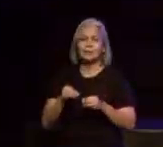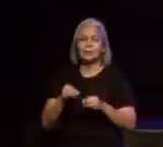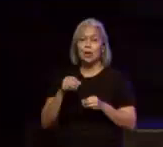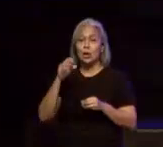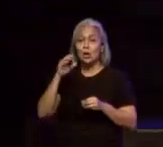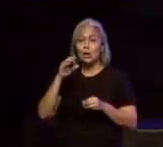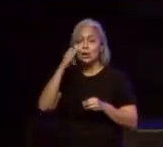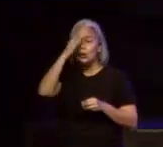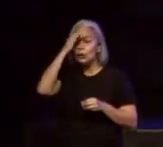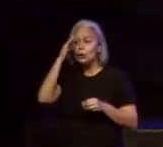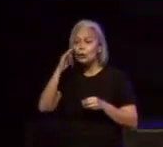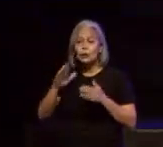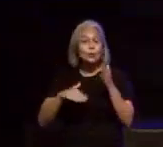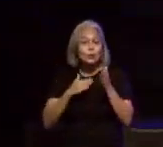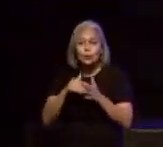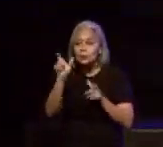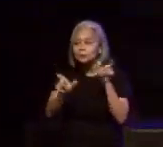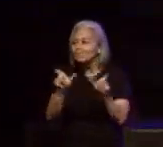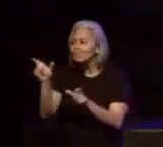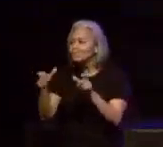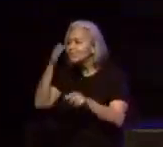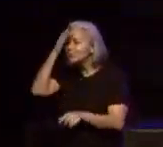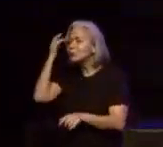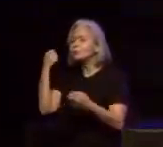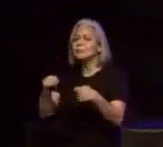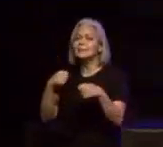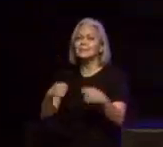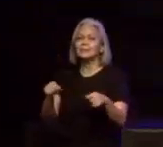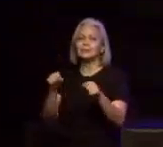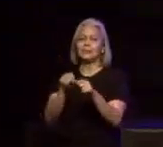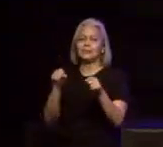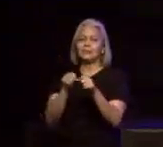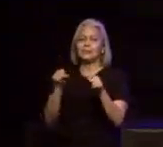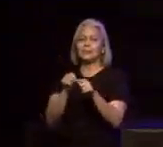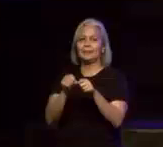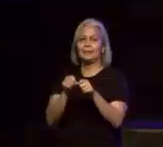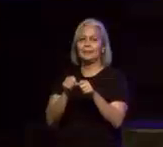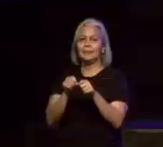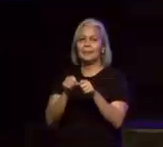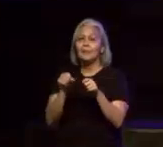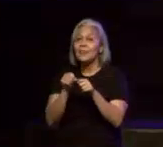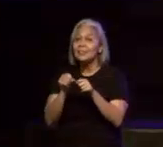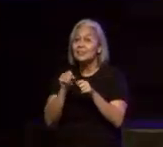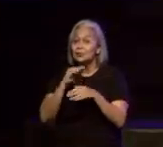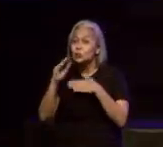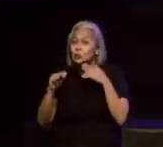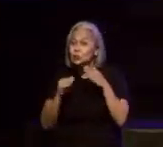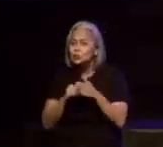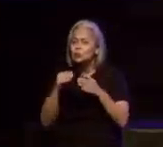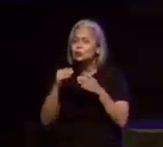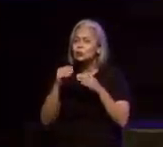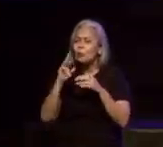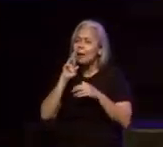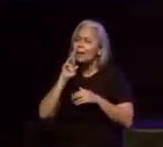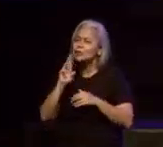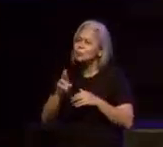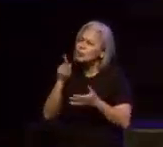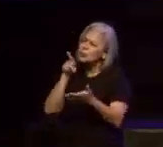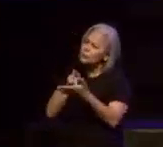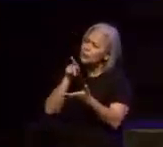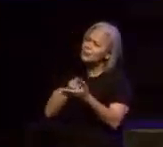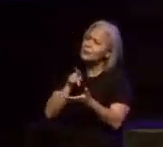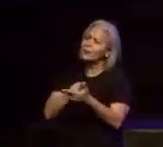ser humano precisa fazer, e precisa fazer de tudo para responder honestamente. E vocês, Jesus